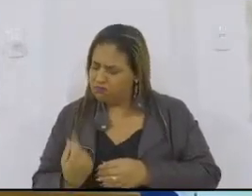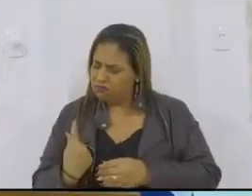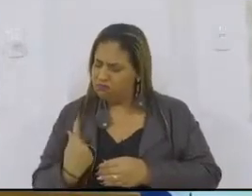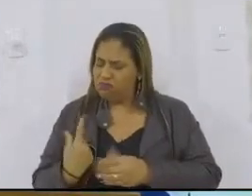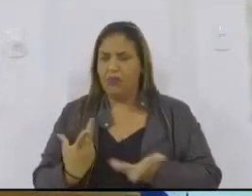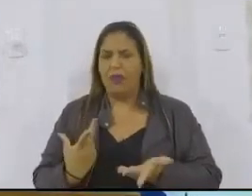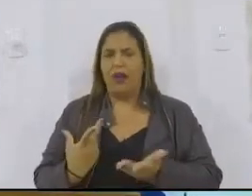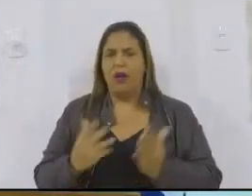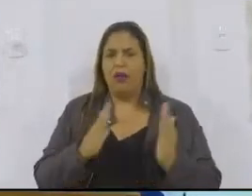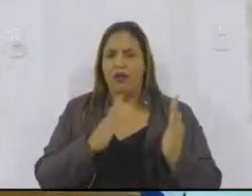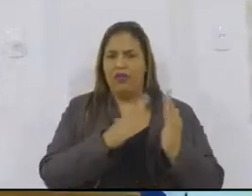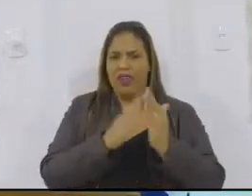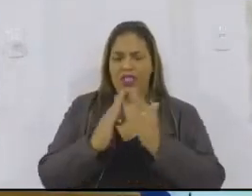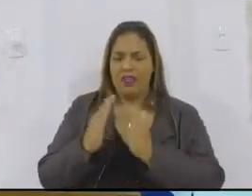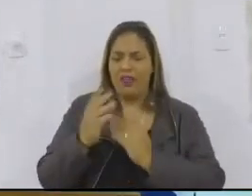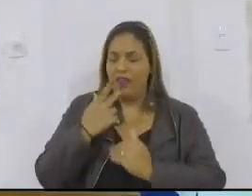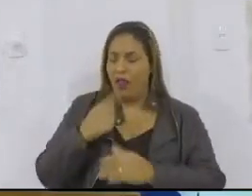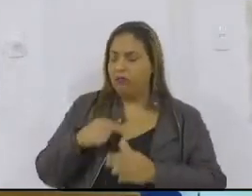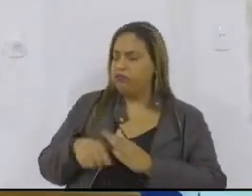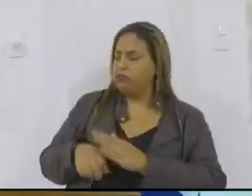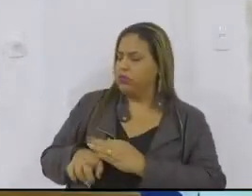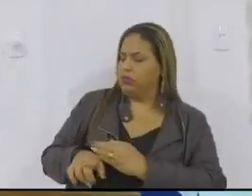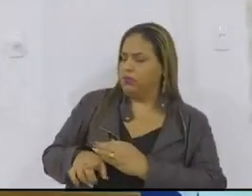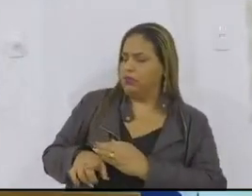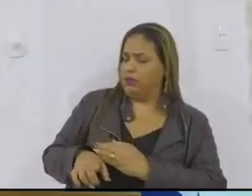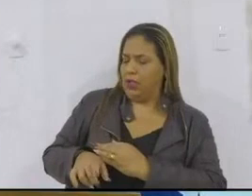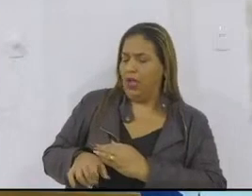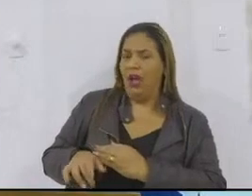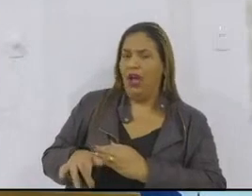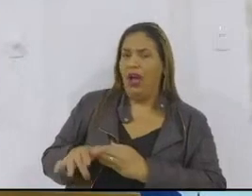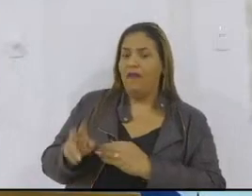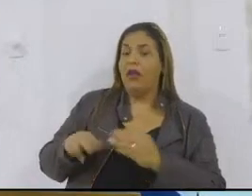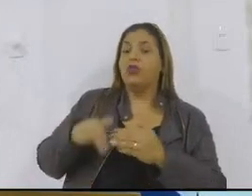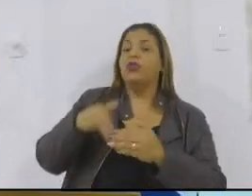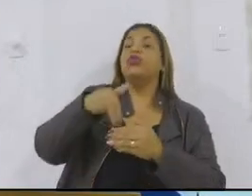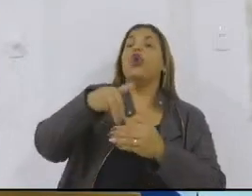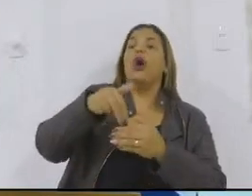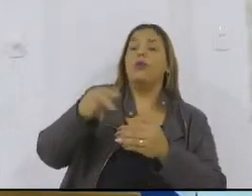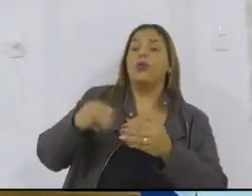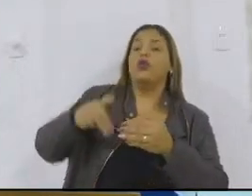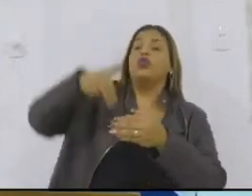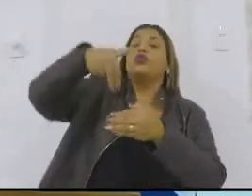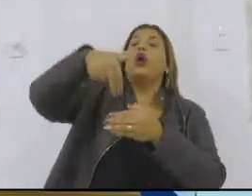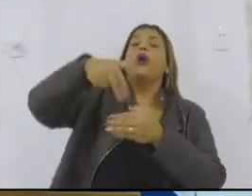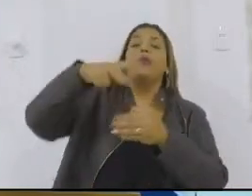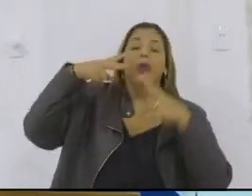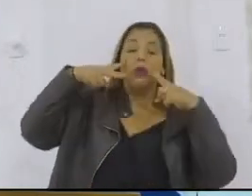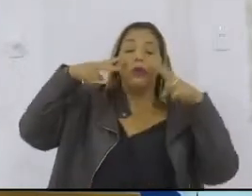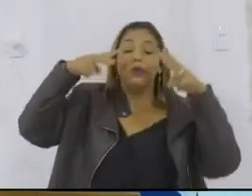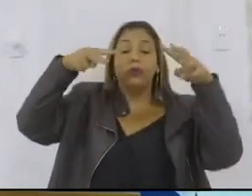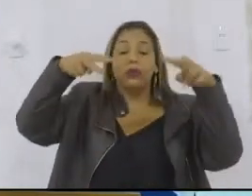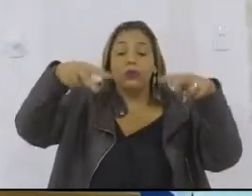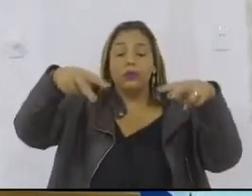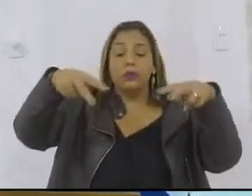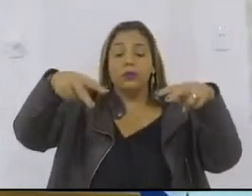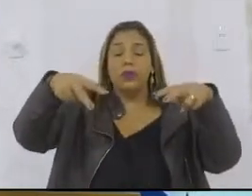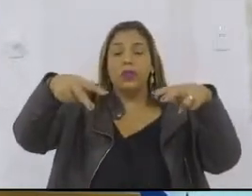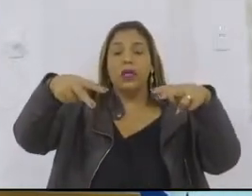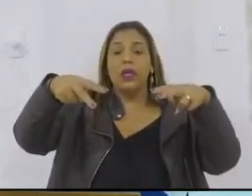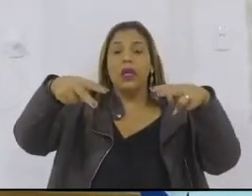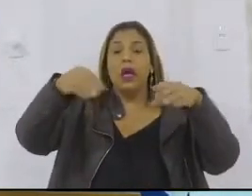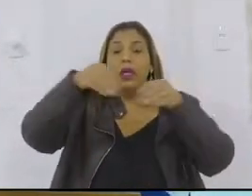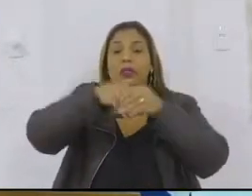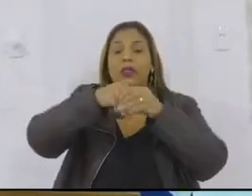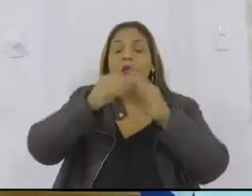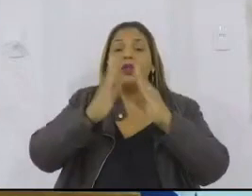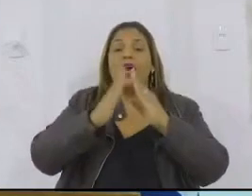o vizinho virou e falou para mim: Alfredo, sobe aí no muro para você dar uma olhada. Olhei dentro de uma casa ali na rua